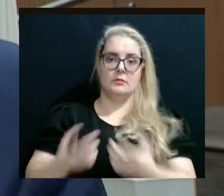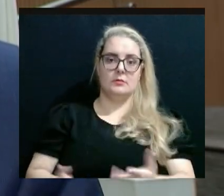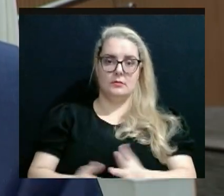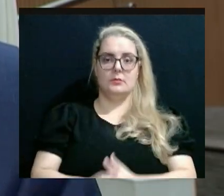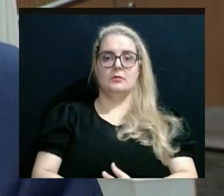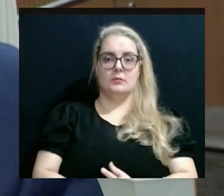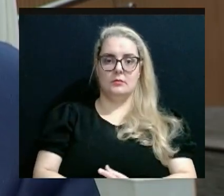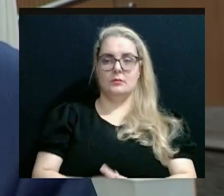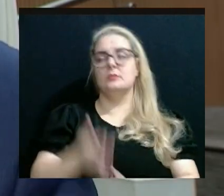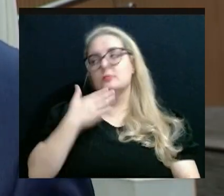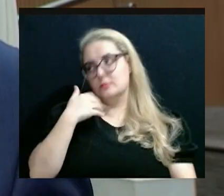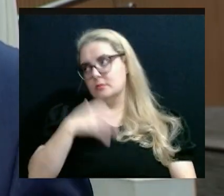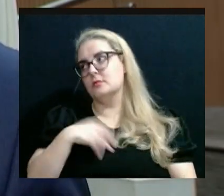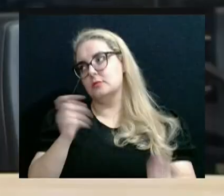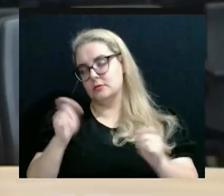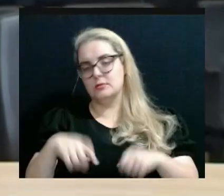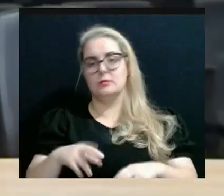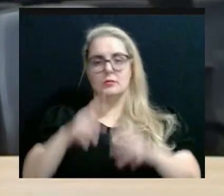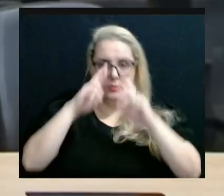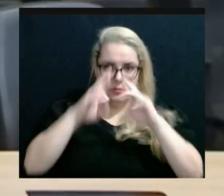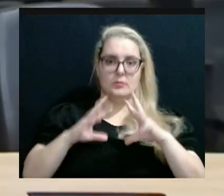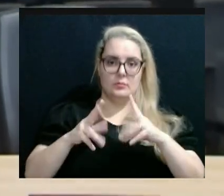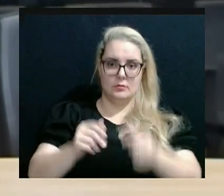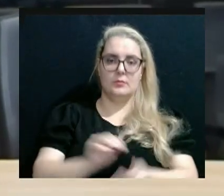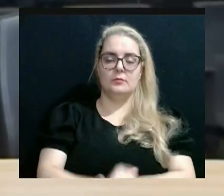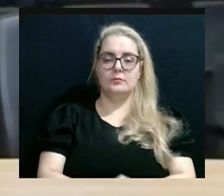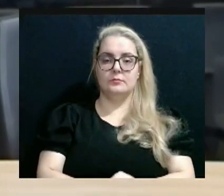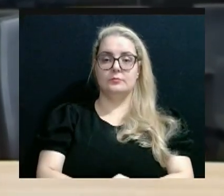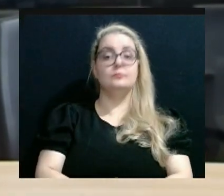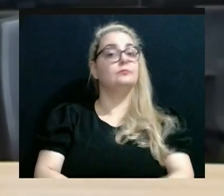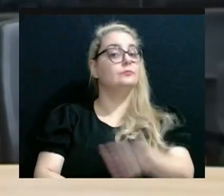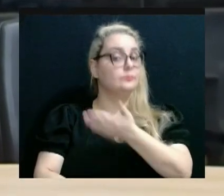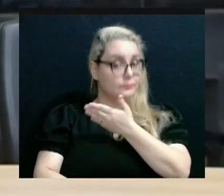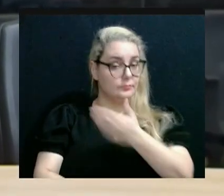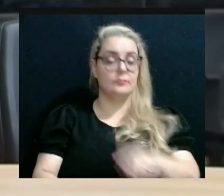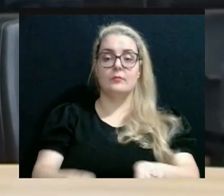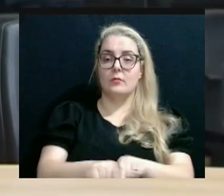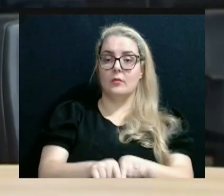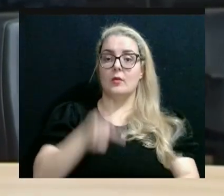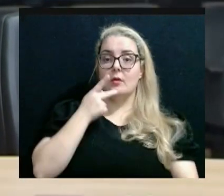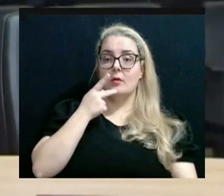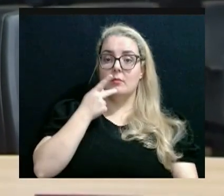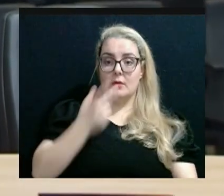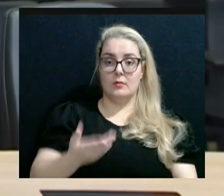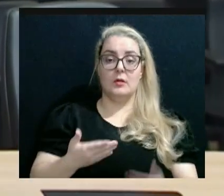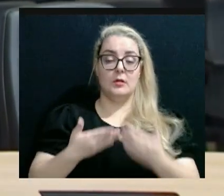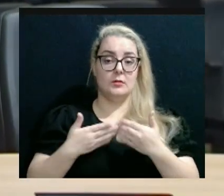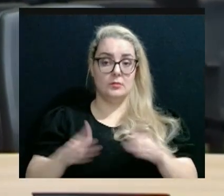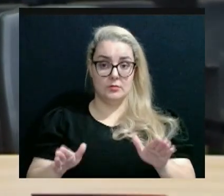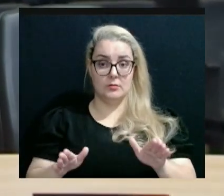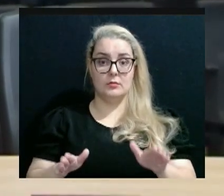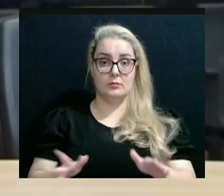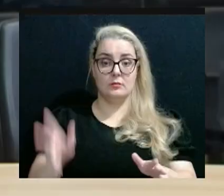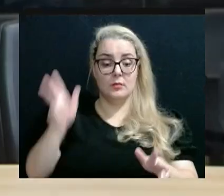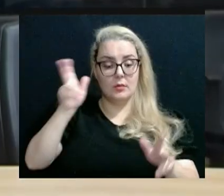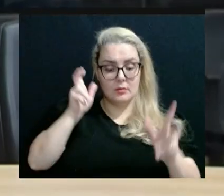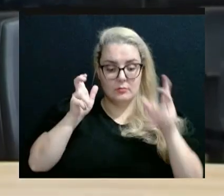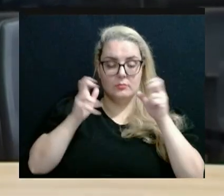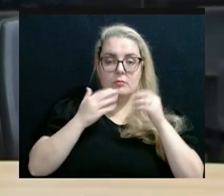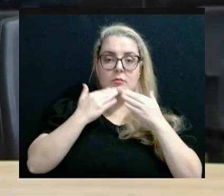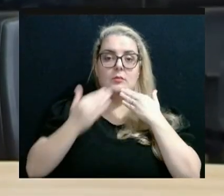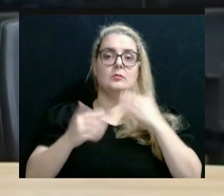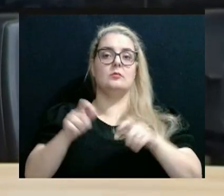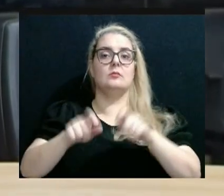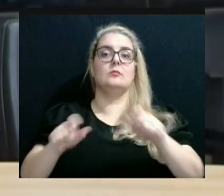melhor forma possível, respeitando todos. Herbert Ganem também destaca que está aberto a ouvir as demandas de pessoas que